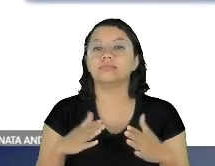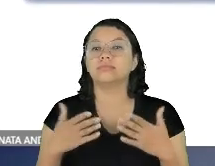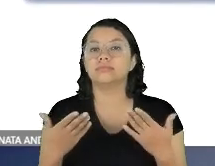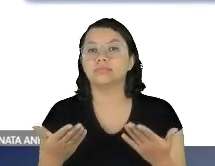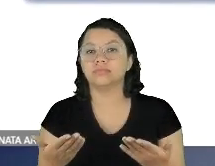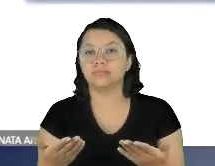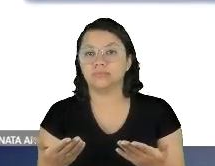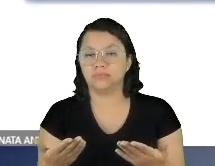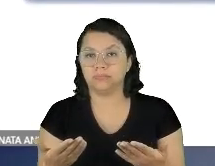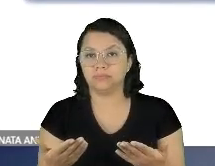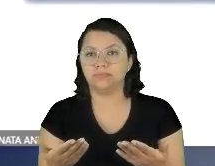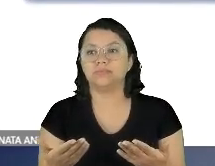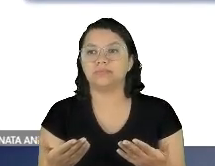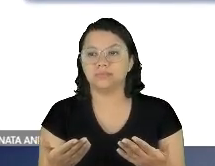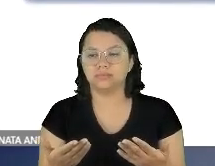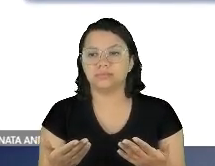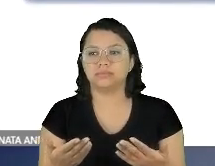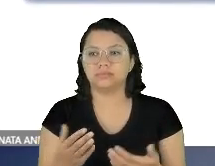Então,